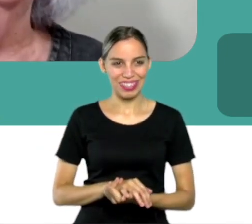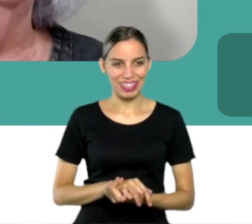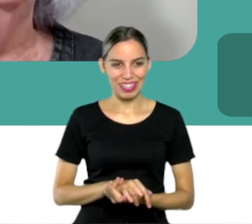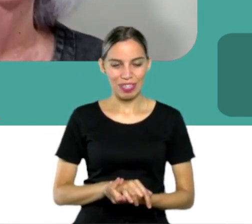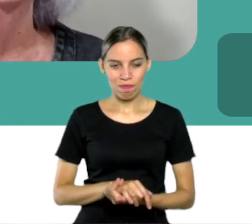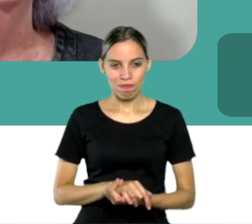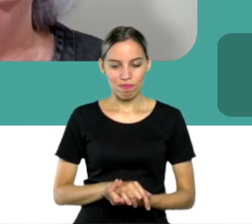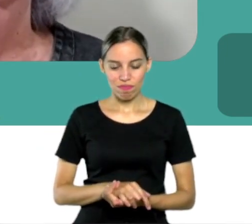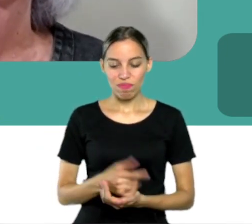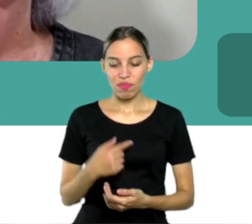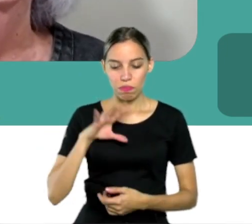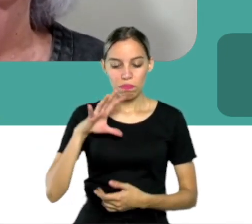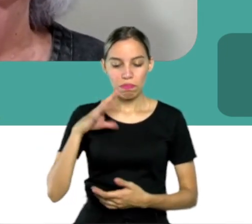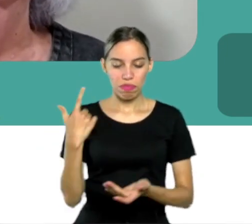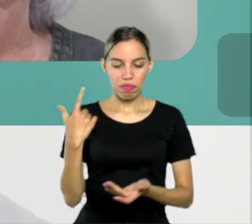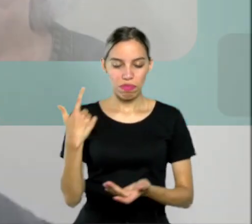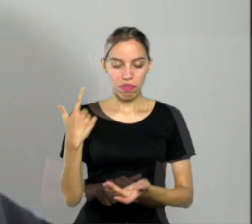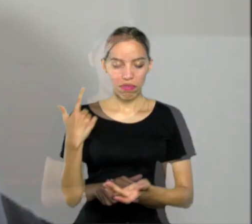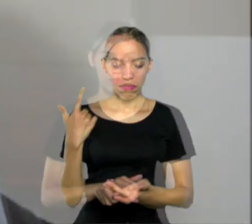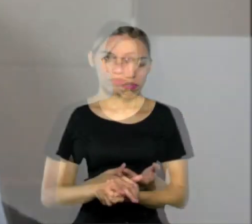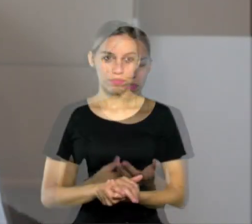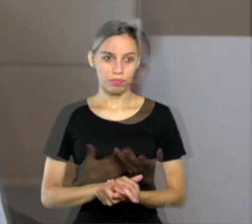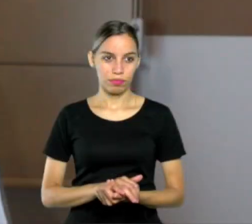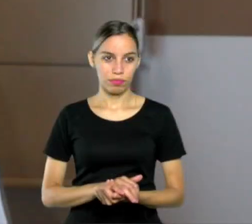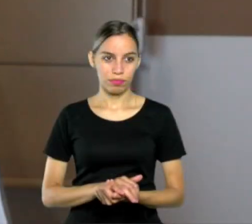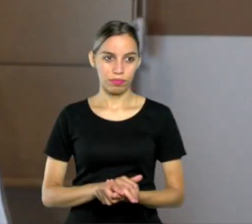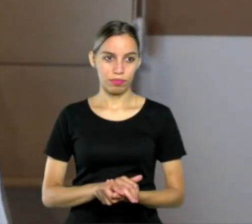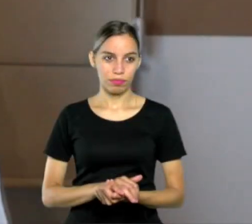eu tenho maior orgulho dele, sabe?